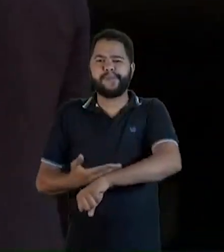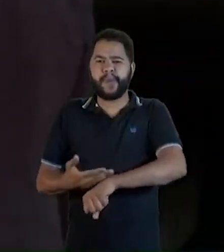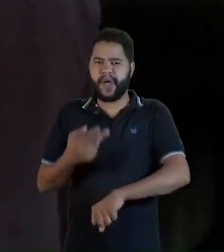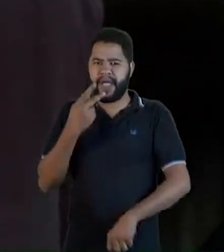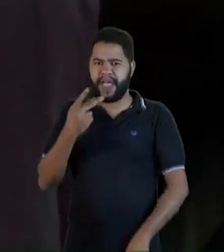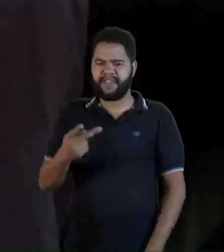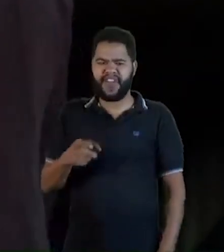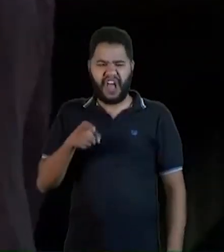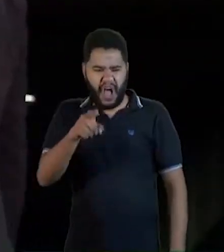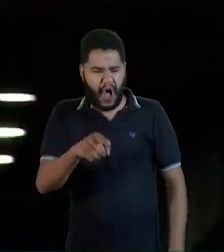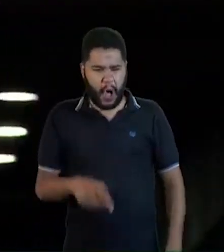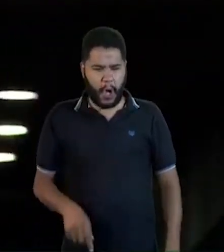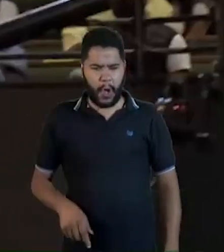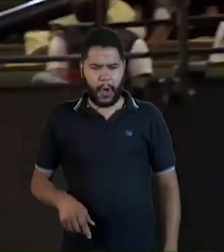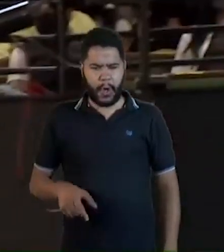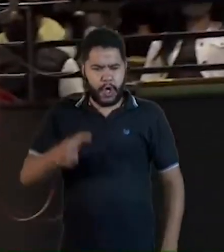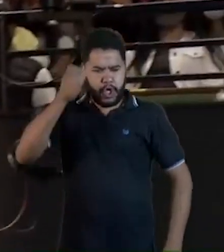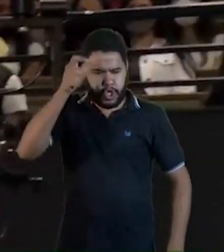chamava de speedporco